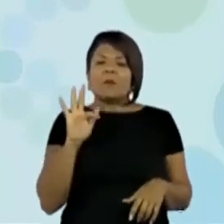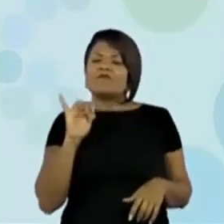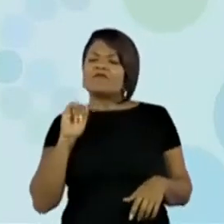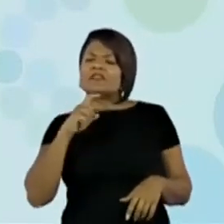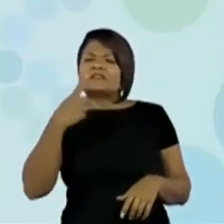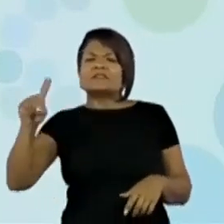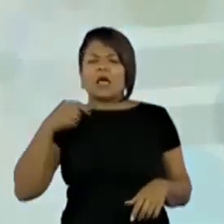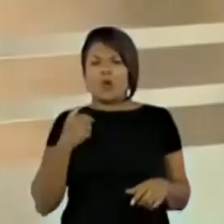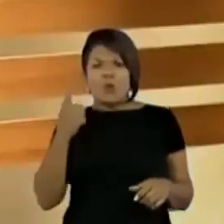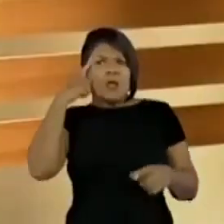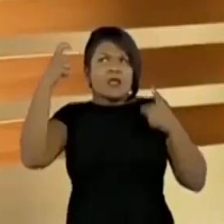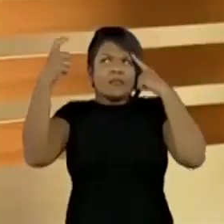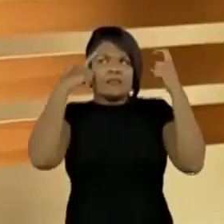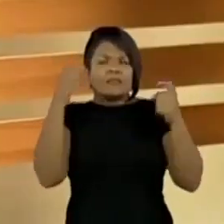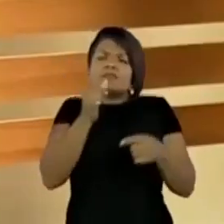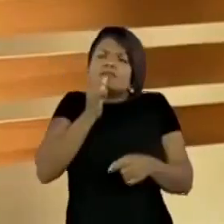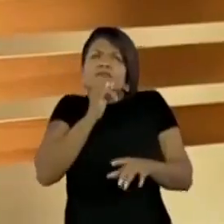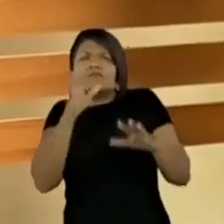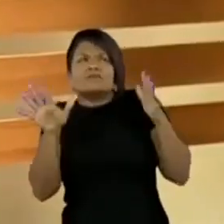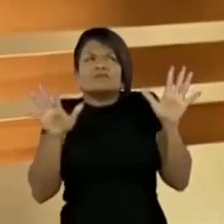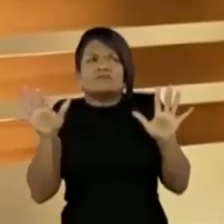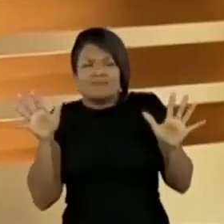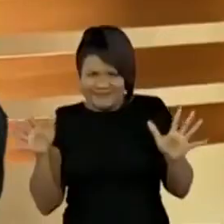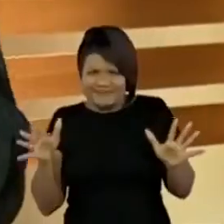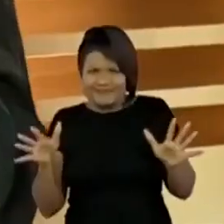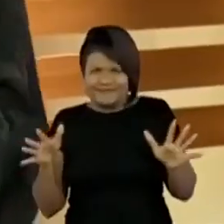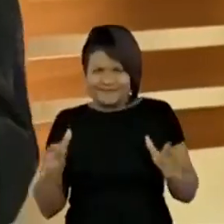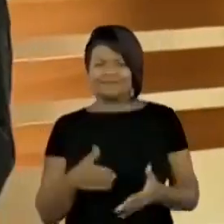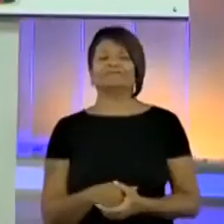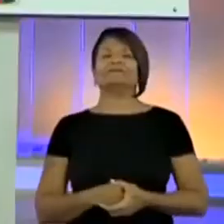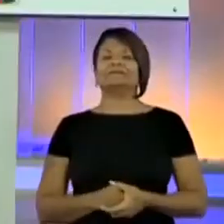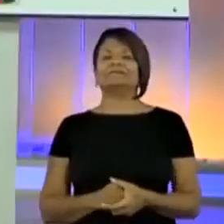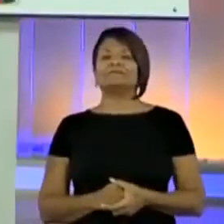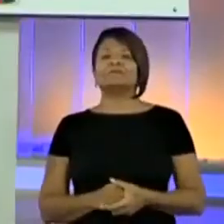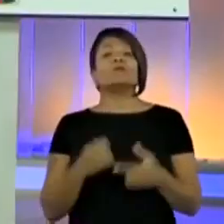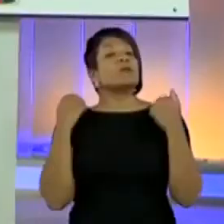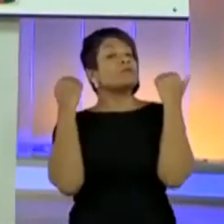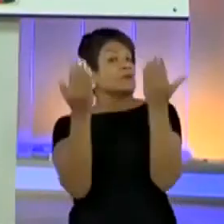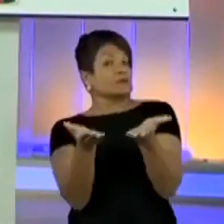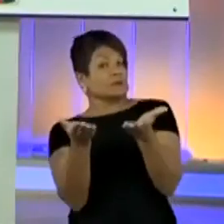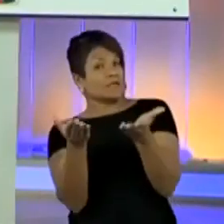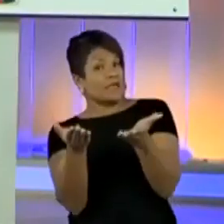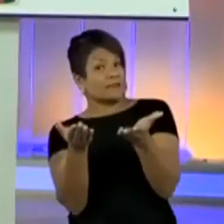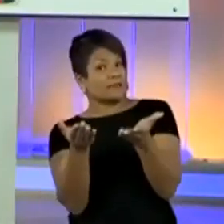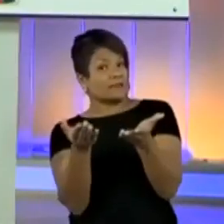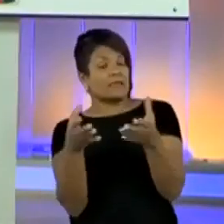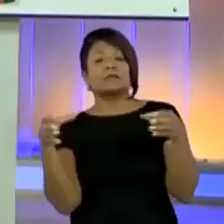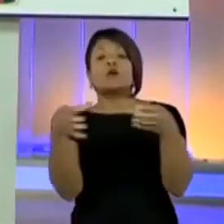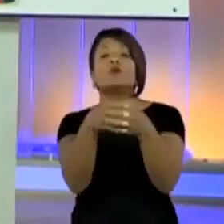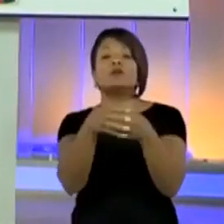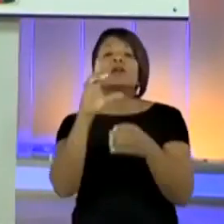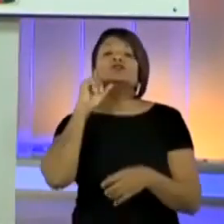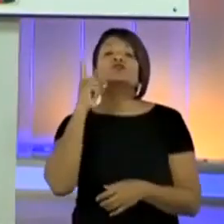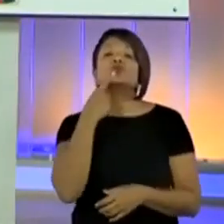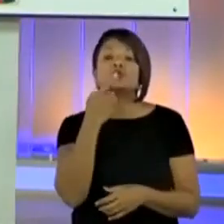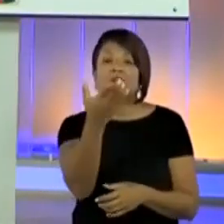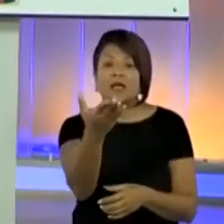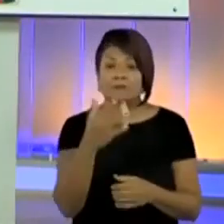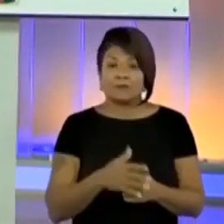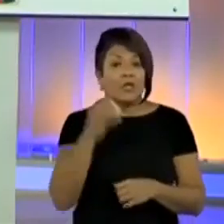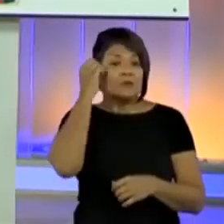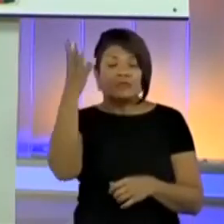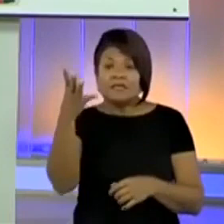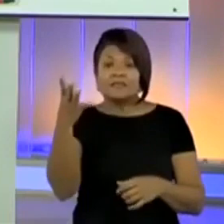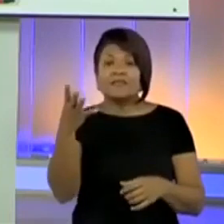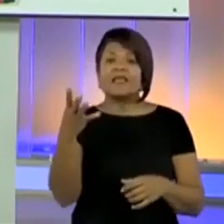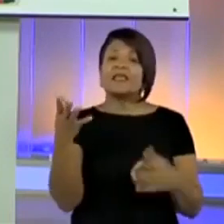se eles tivessem vida, assim como seres humanos. Tudo bem? E para vocês, aí da comunidade surda, que eu esqueci de saudar